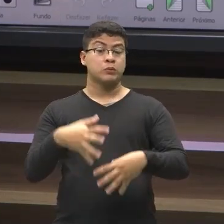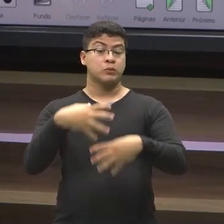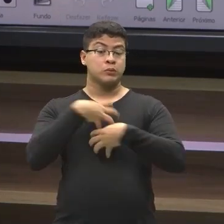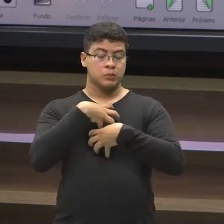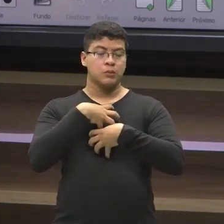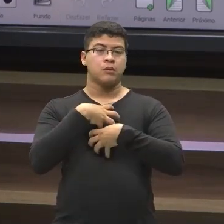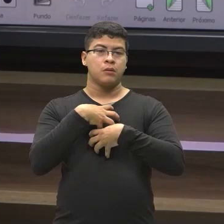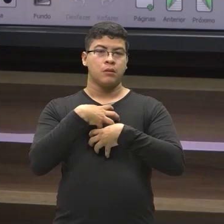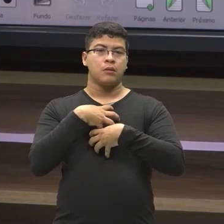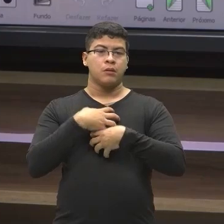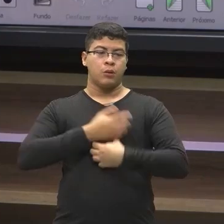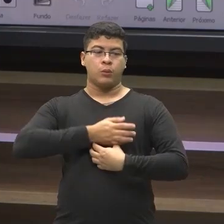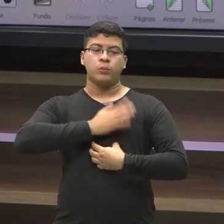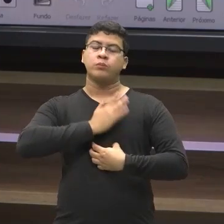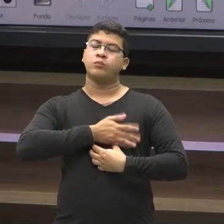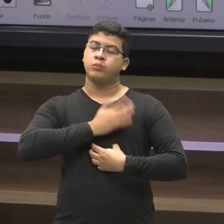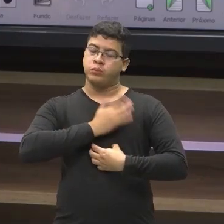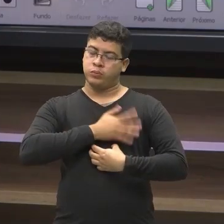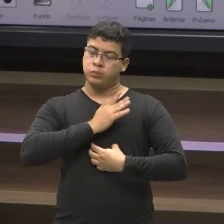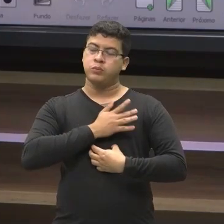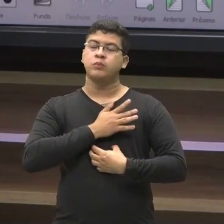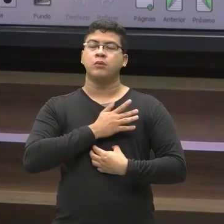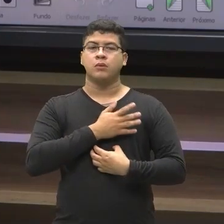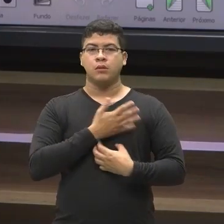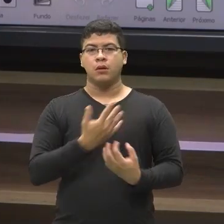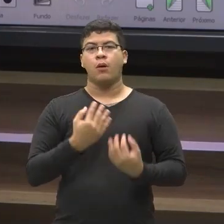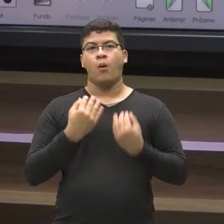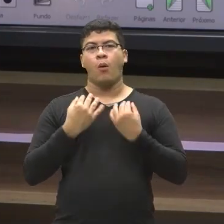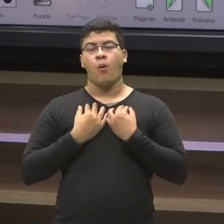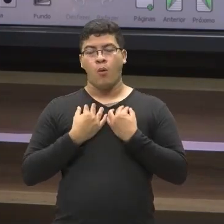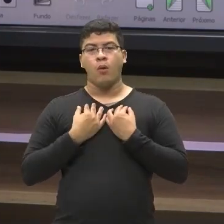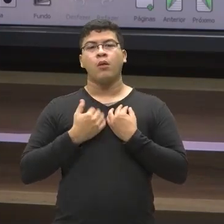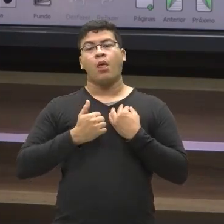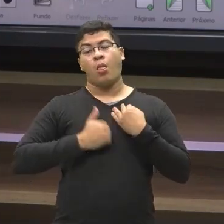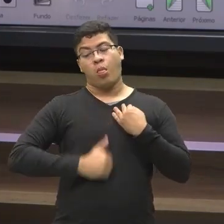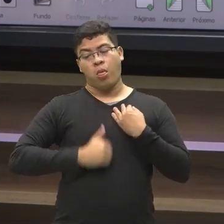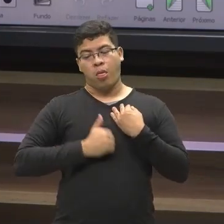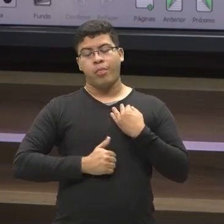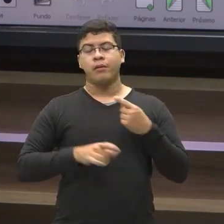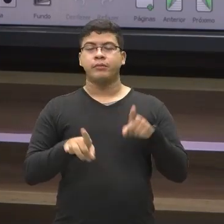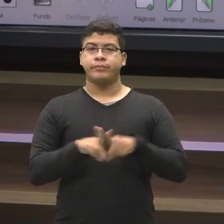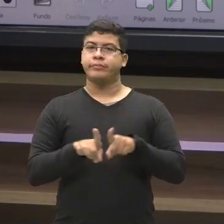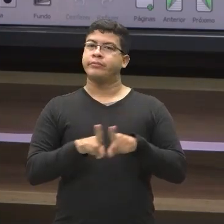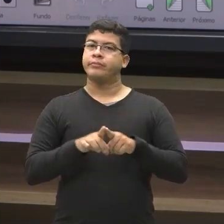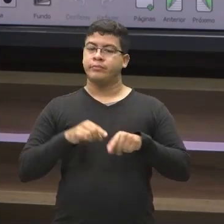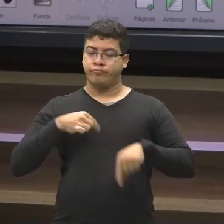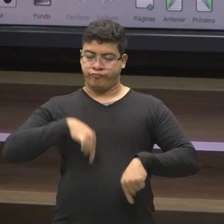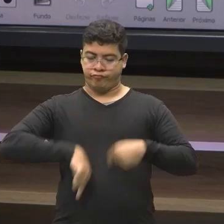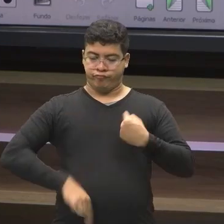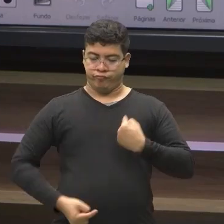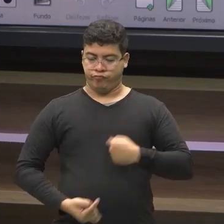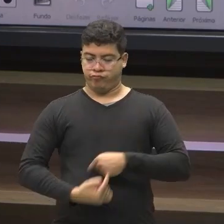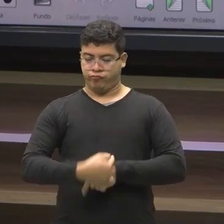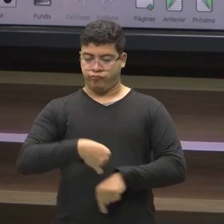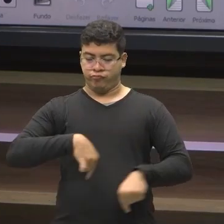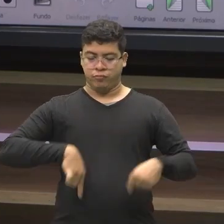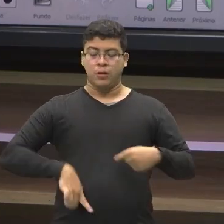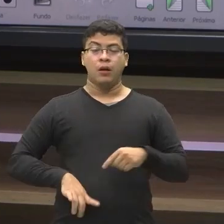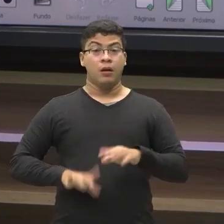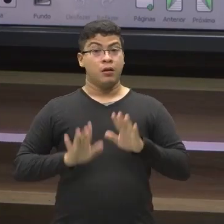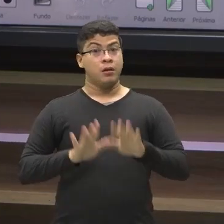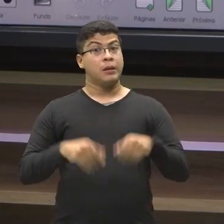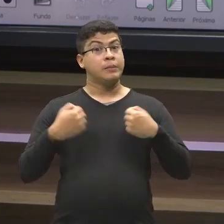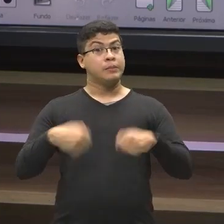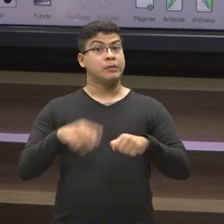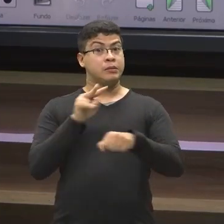tanto o sistema cardíaco, né, o coração, quanto o sistema digestório da pessoa. Tá? Então é uma doença que se não for tratada logo lá no início,